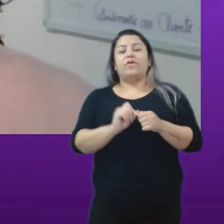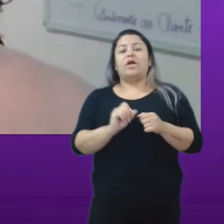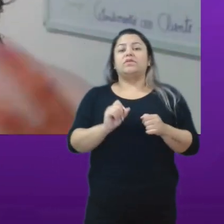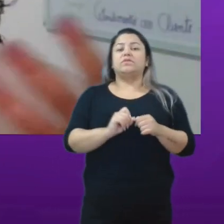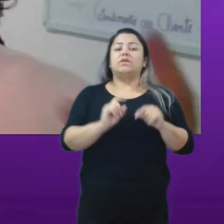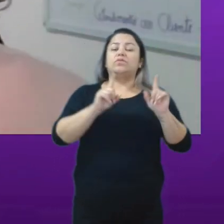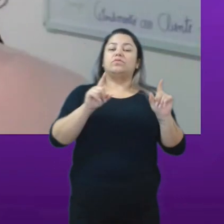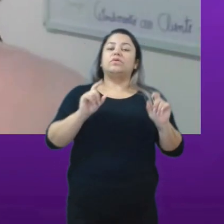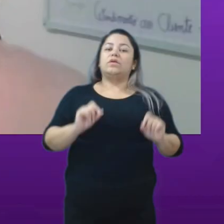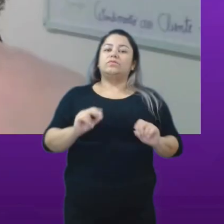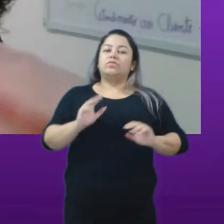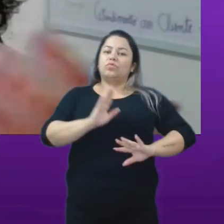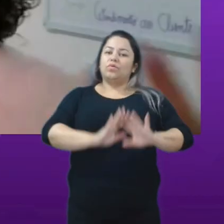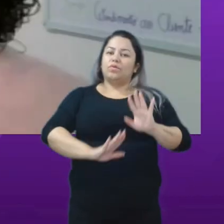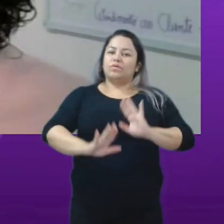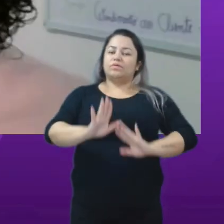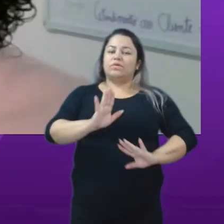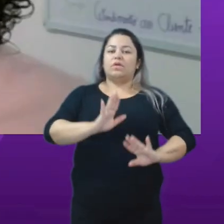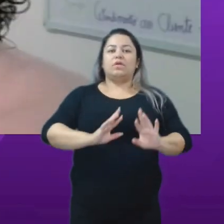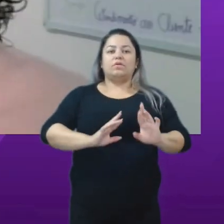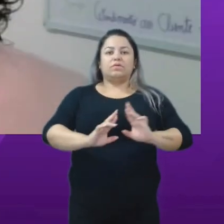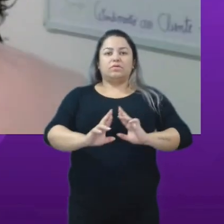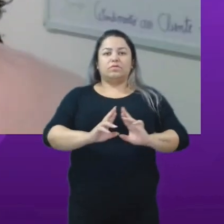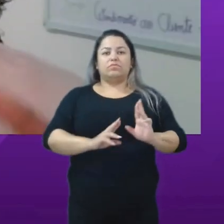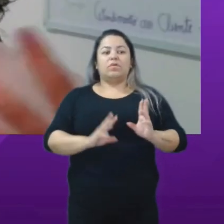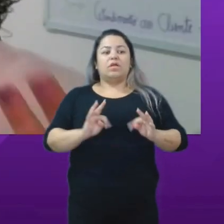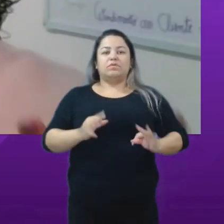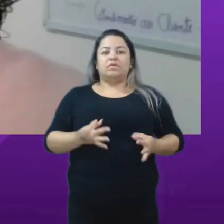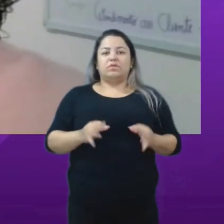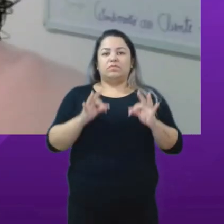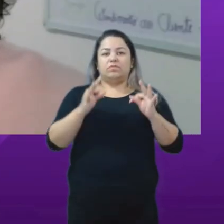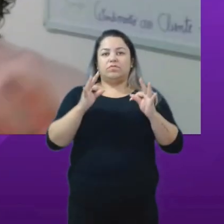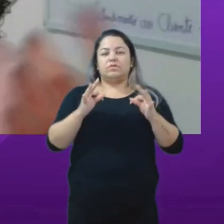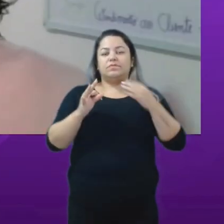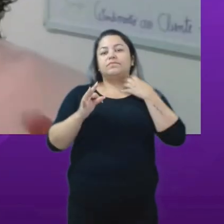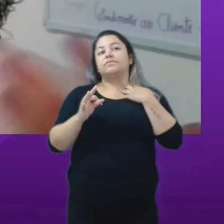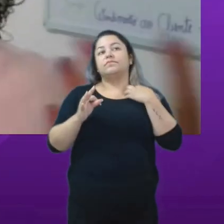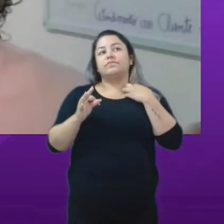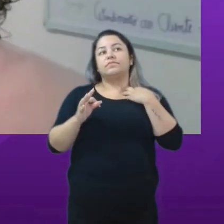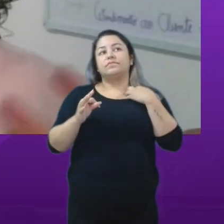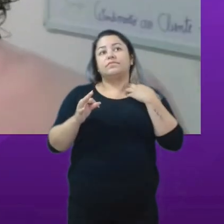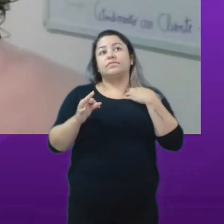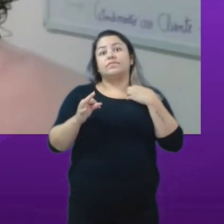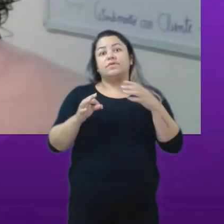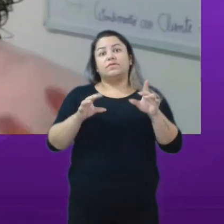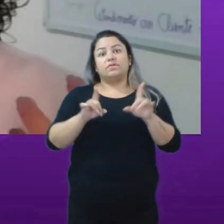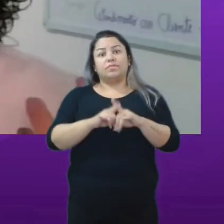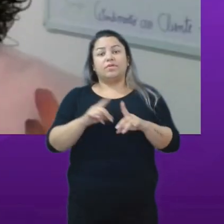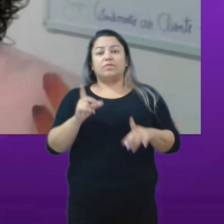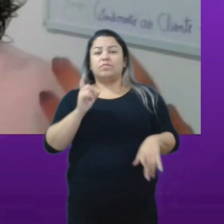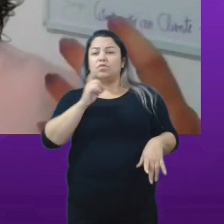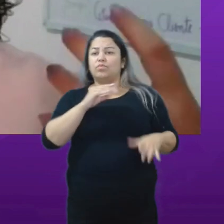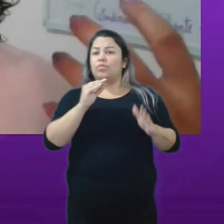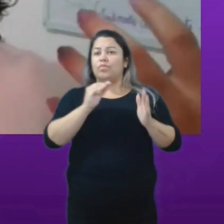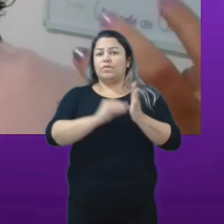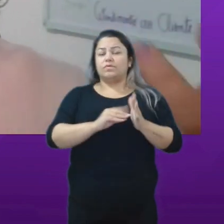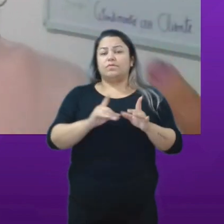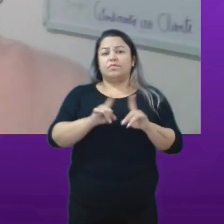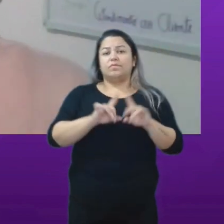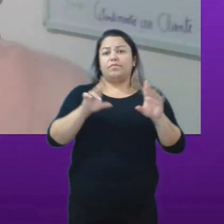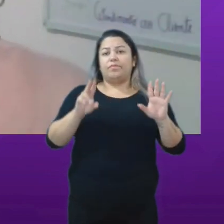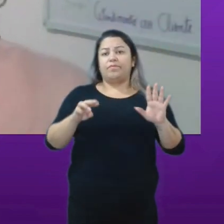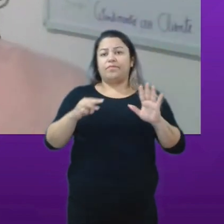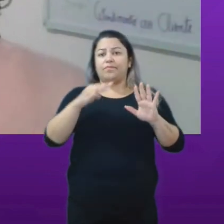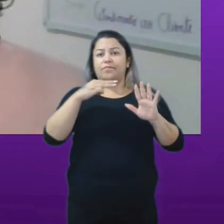como uma relação com a tecnologia, e a Evelyn veio me desmistificando também muito do que é a